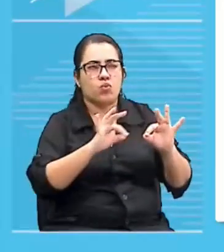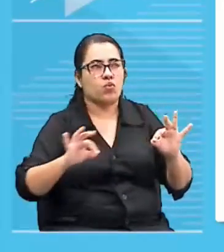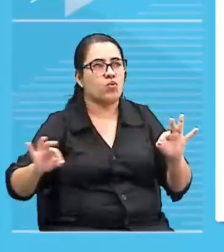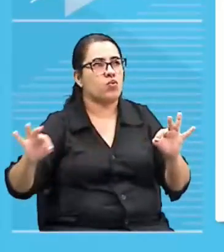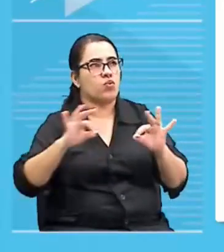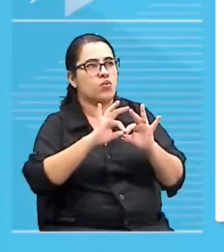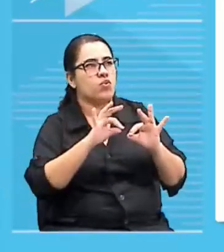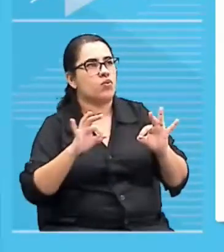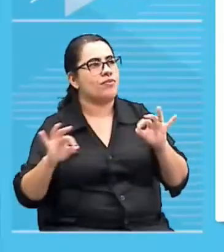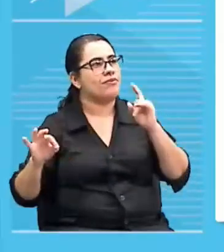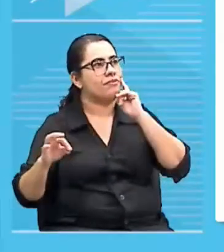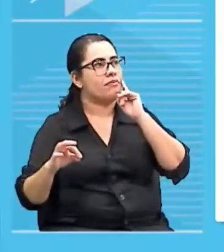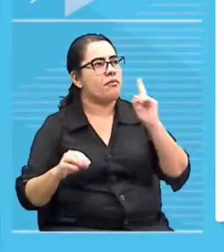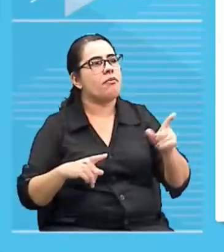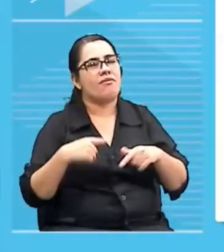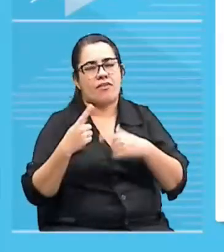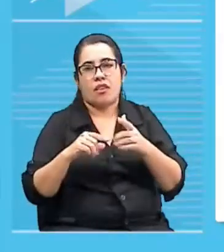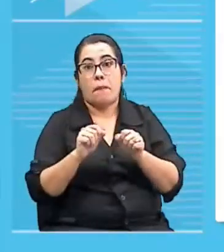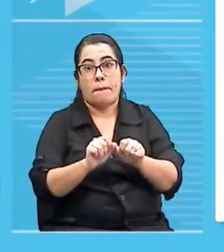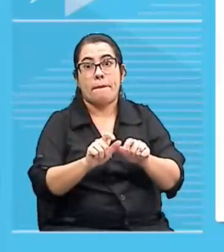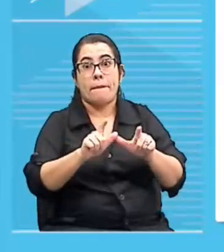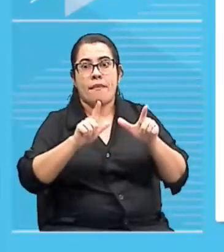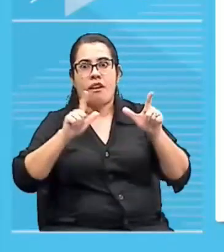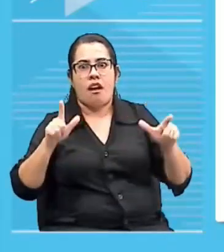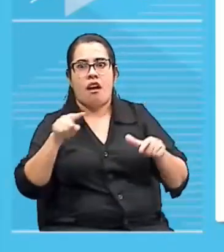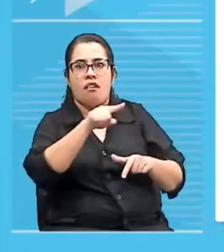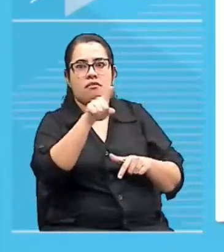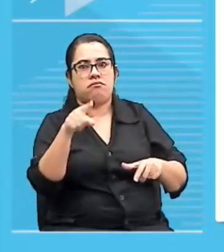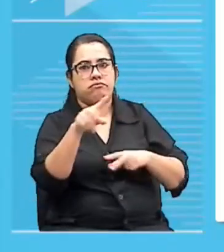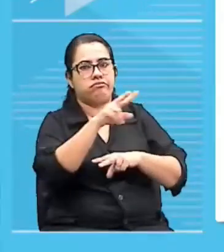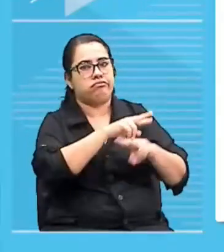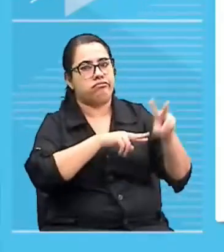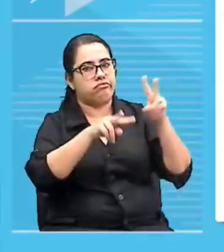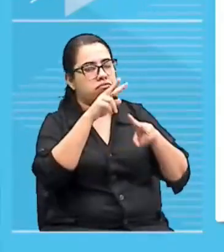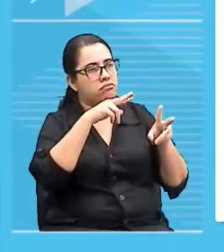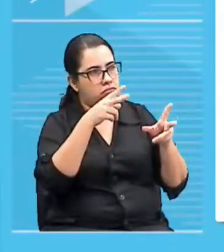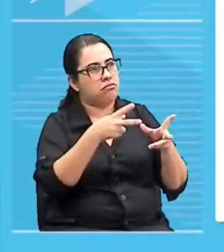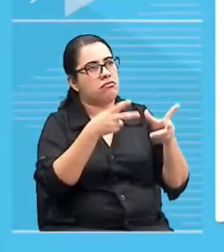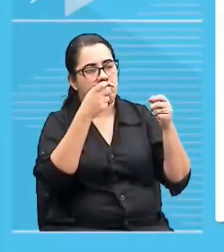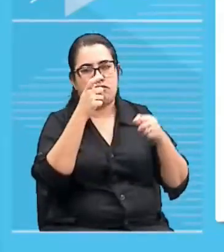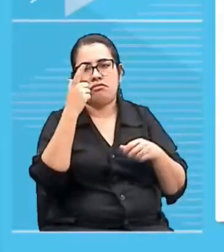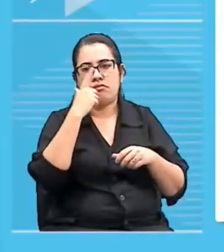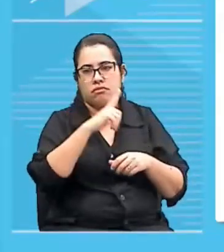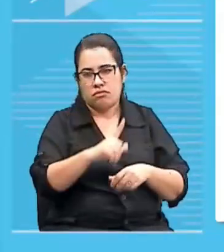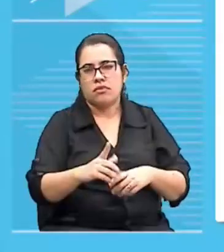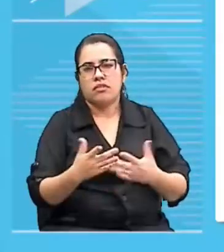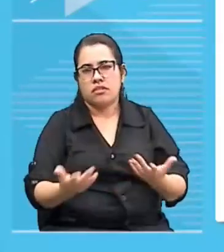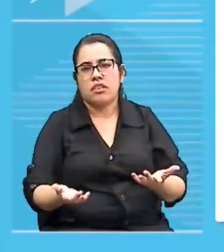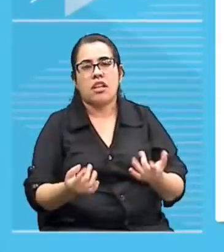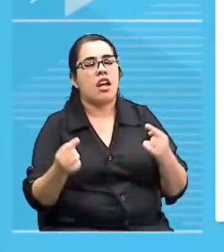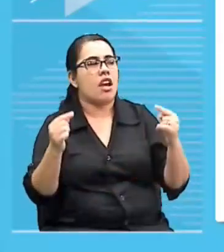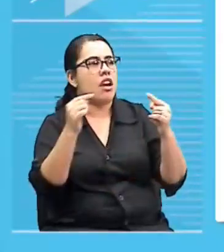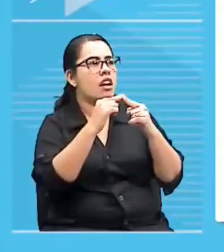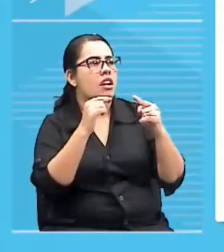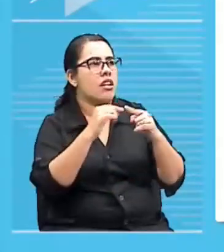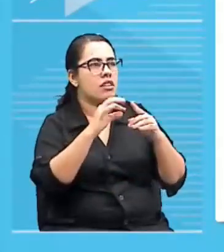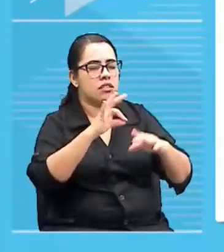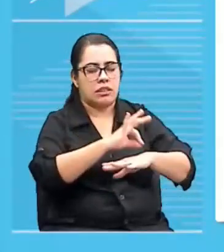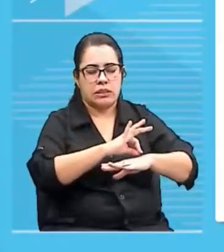Eu vou trazer outras imagens maiores e aí vocês irão conseguir visualizar melhor. Então, aqui, arquitetura